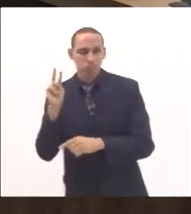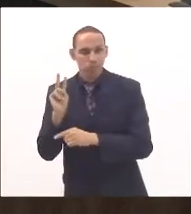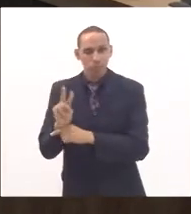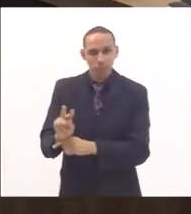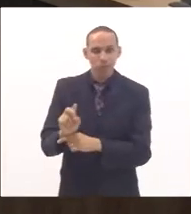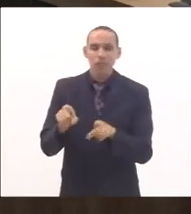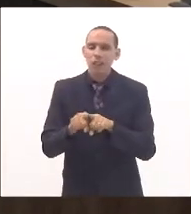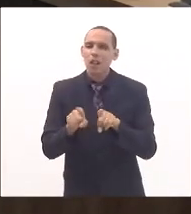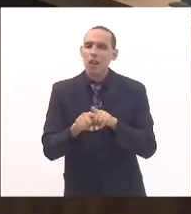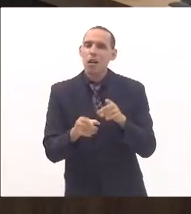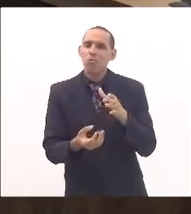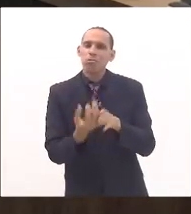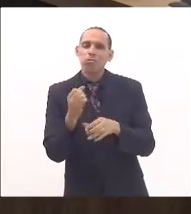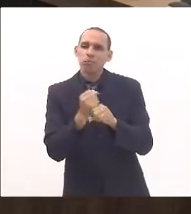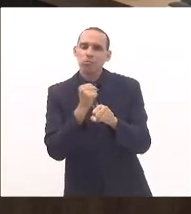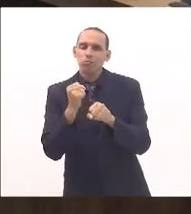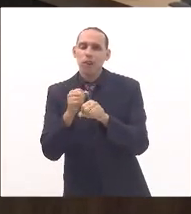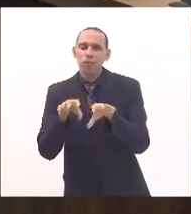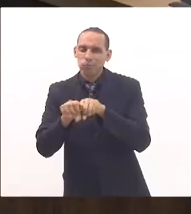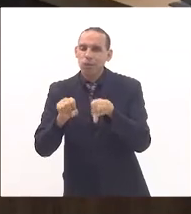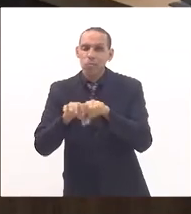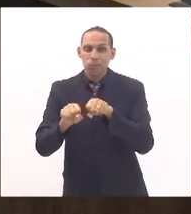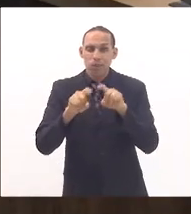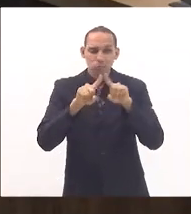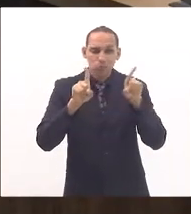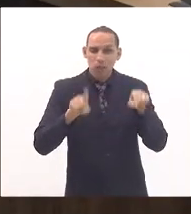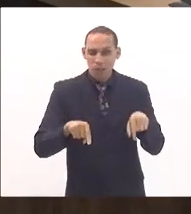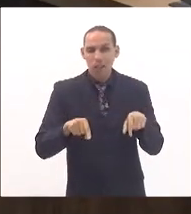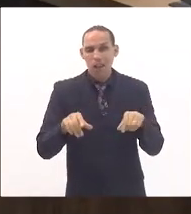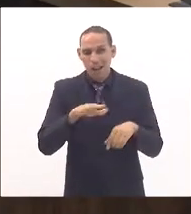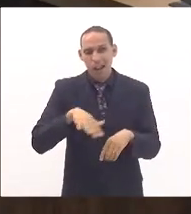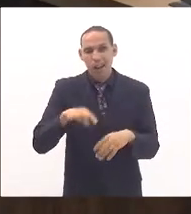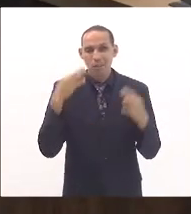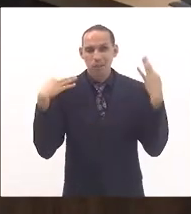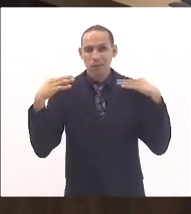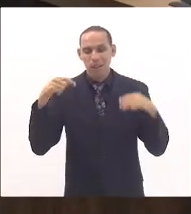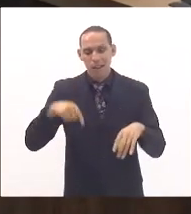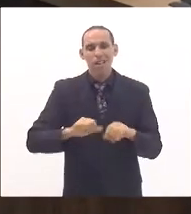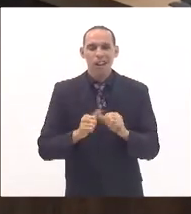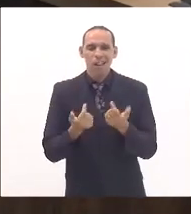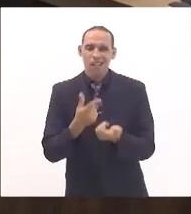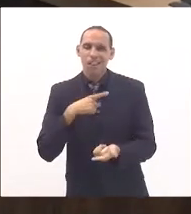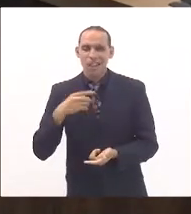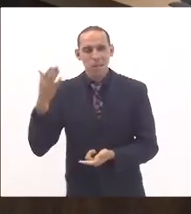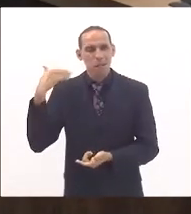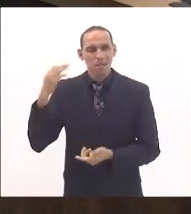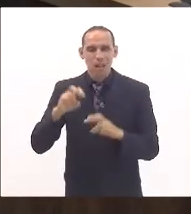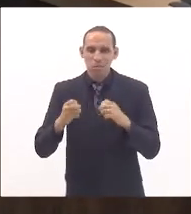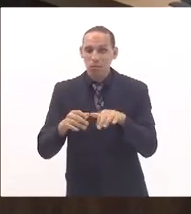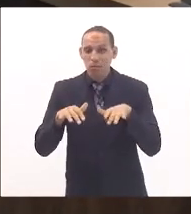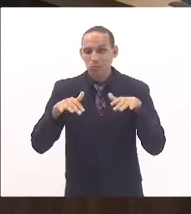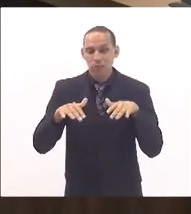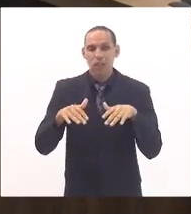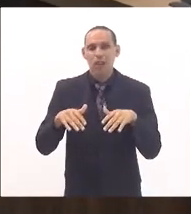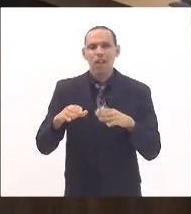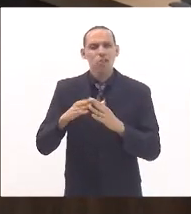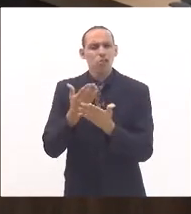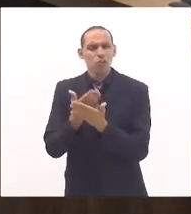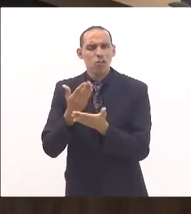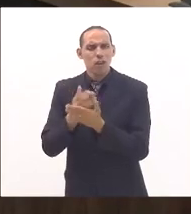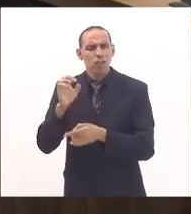da formação de quadros na área de turismo. Recentemente, nós tivemos aqui na Alerj, já no plenário novo, um protesto de uma escola